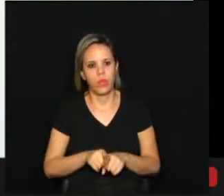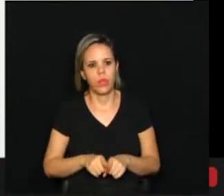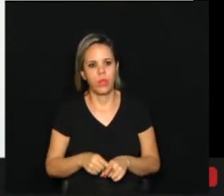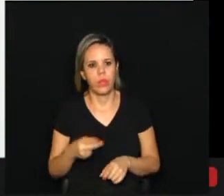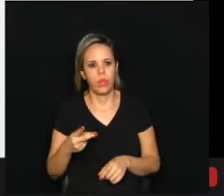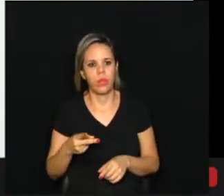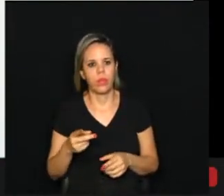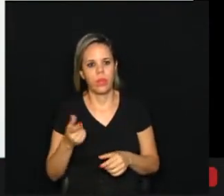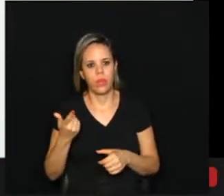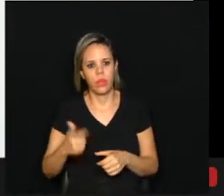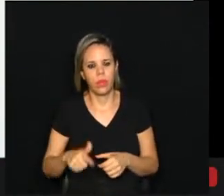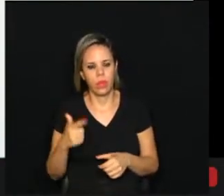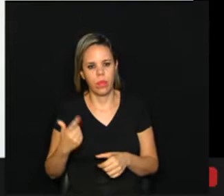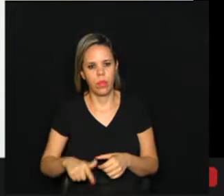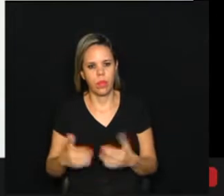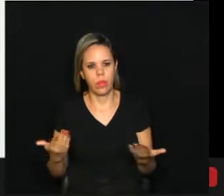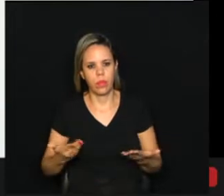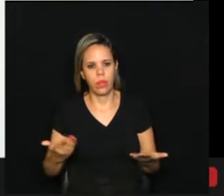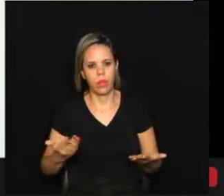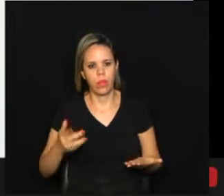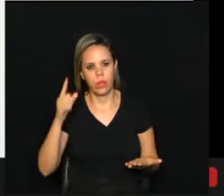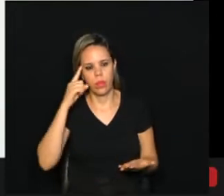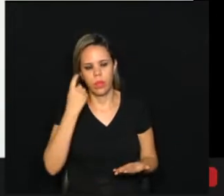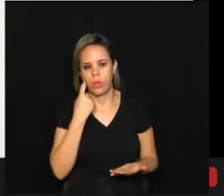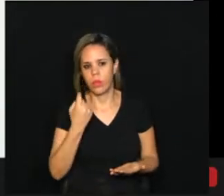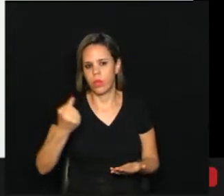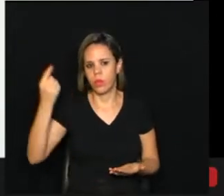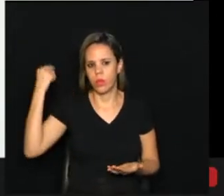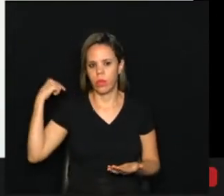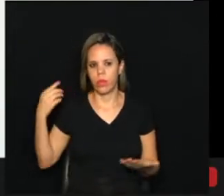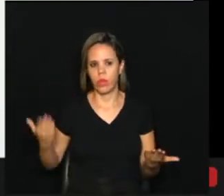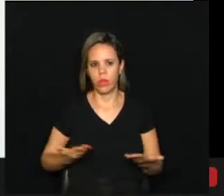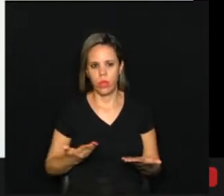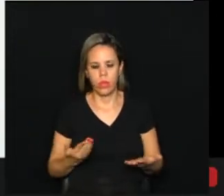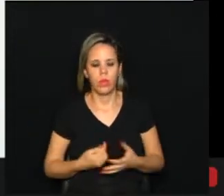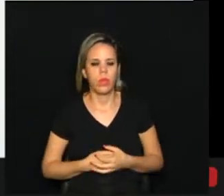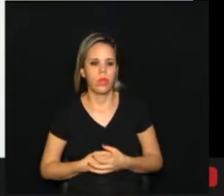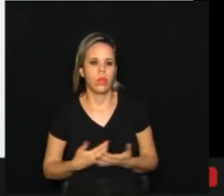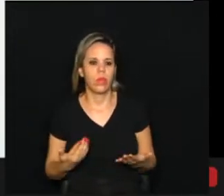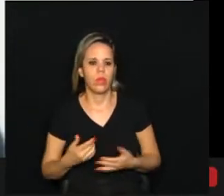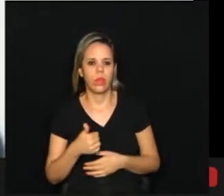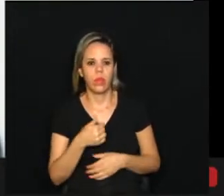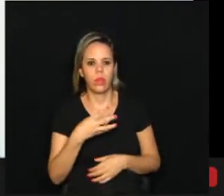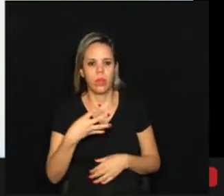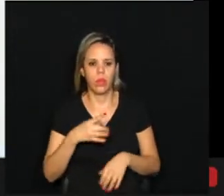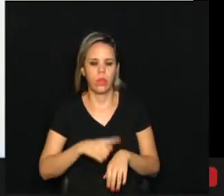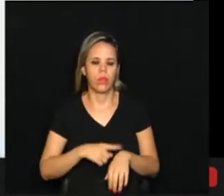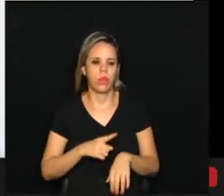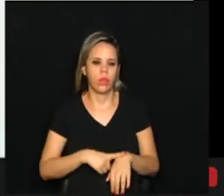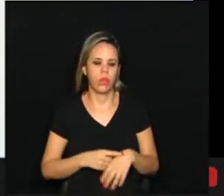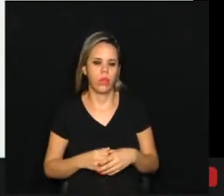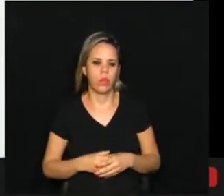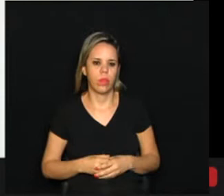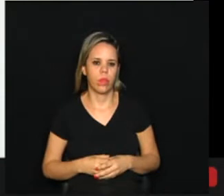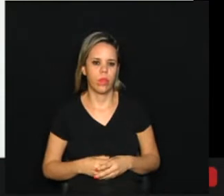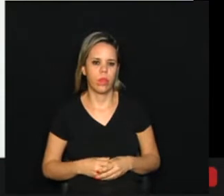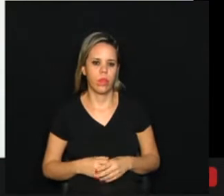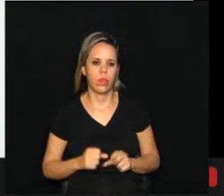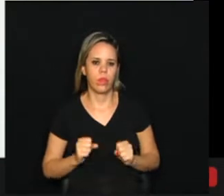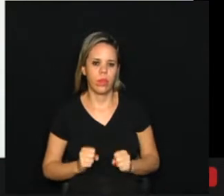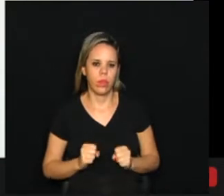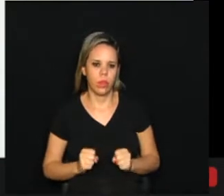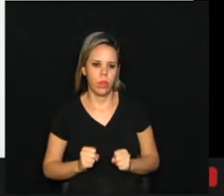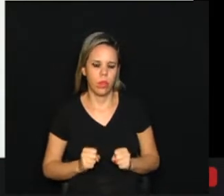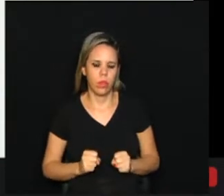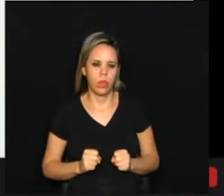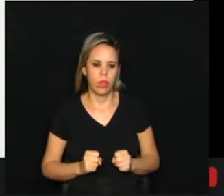vai se repetir na data de hoje, foi sexta passada, ela vai se repetir na data de hoje, agora às 14 horas, para que a gente possa, a partir